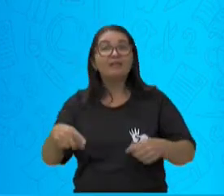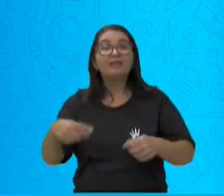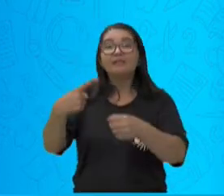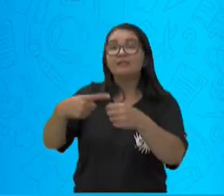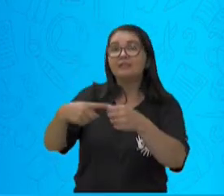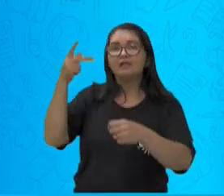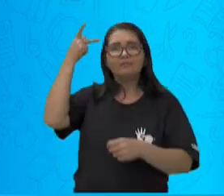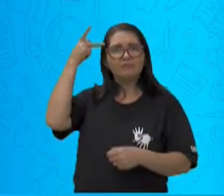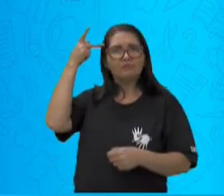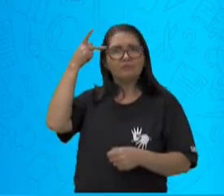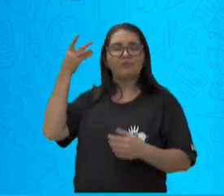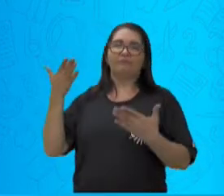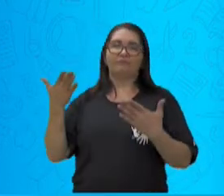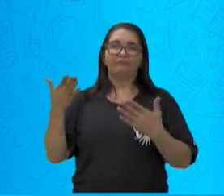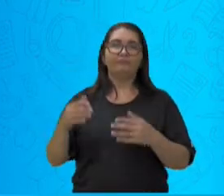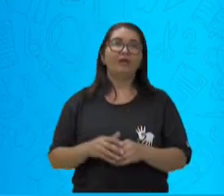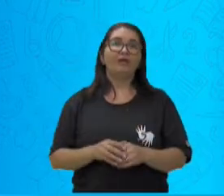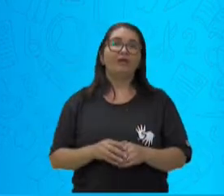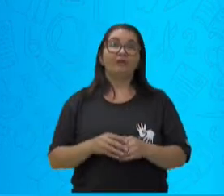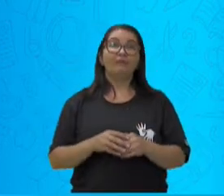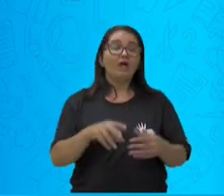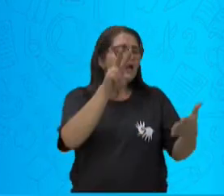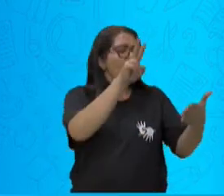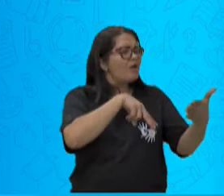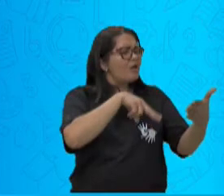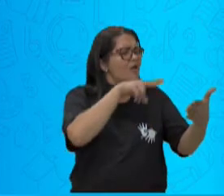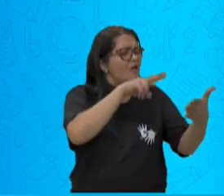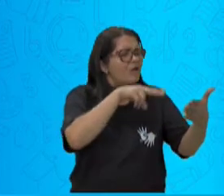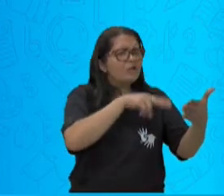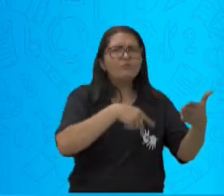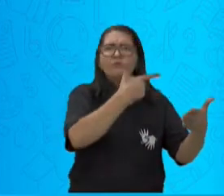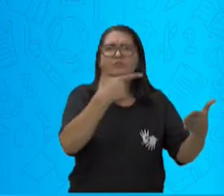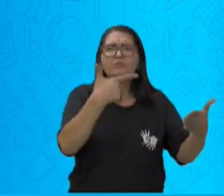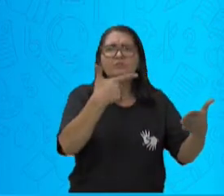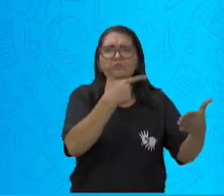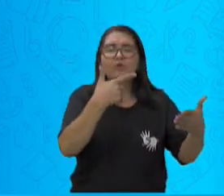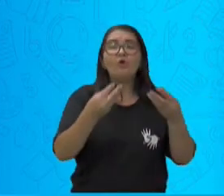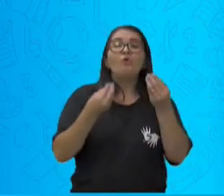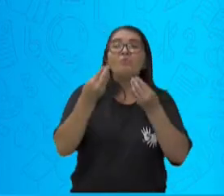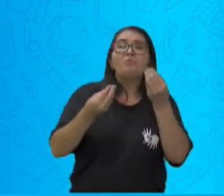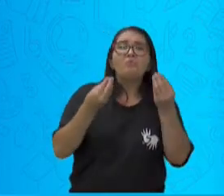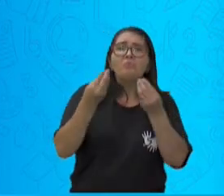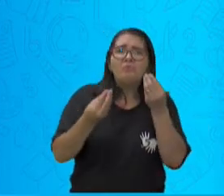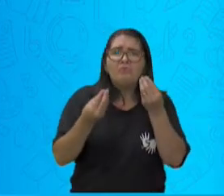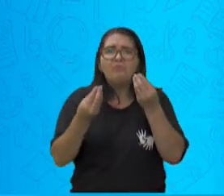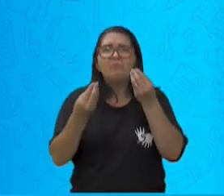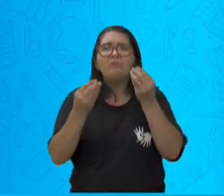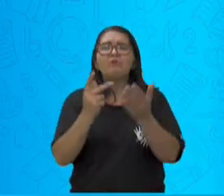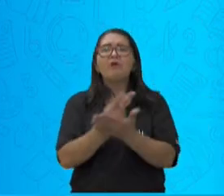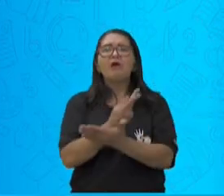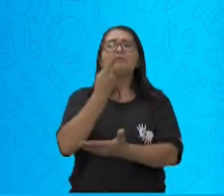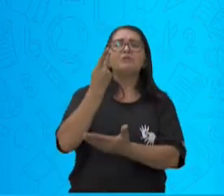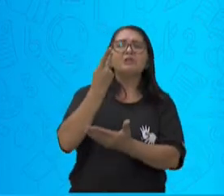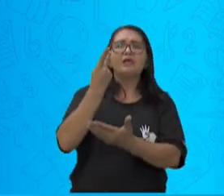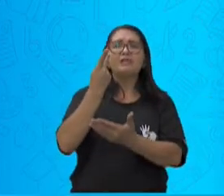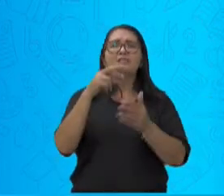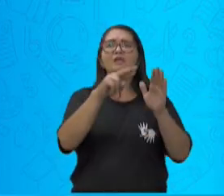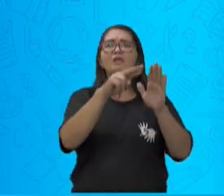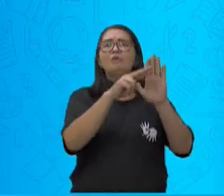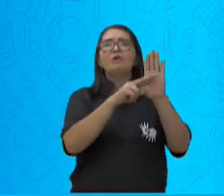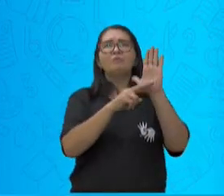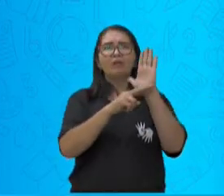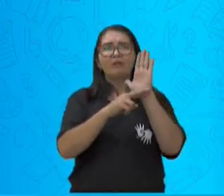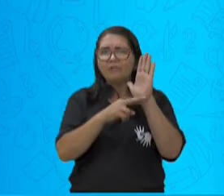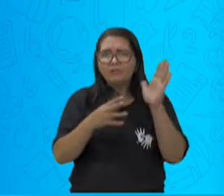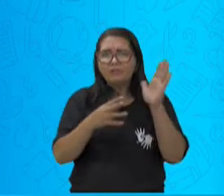Leitura 2. Como funciona um regulamento ou um estatuto? No regulamento